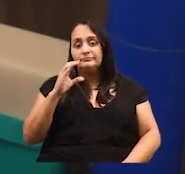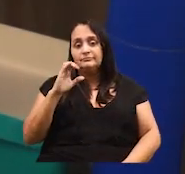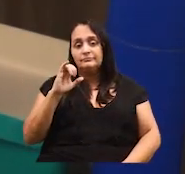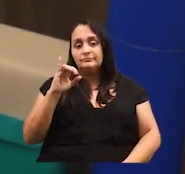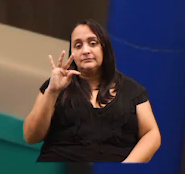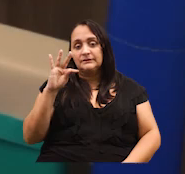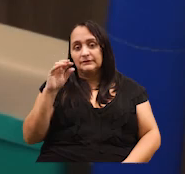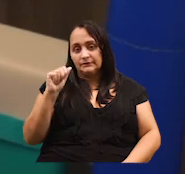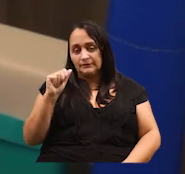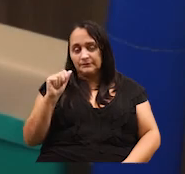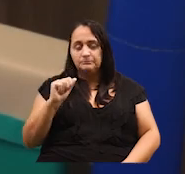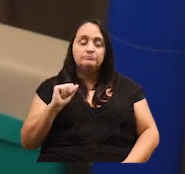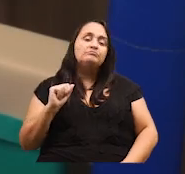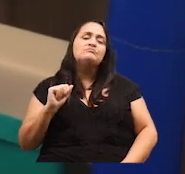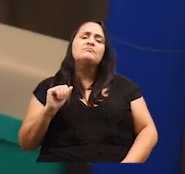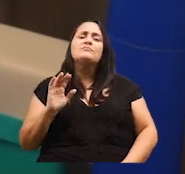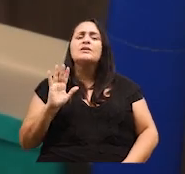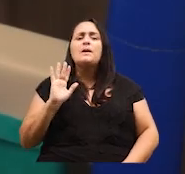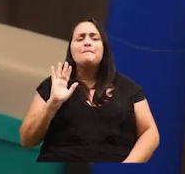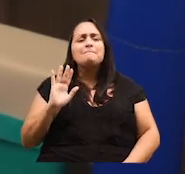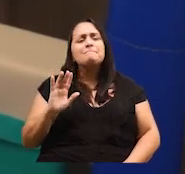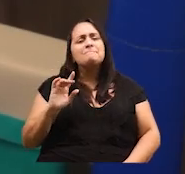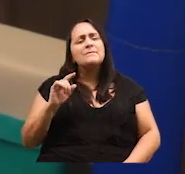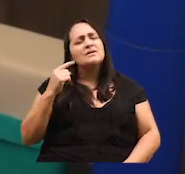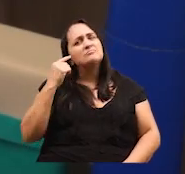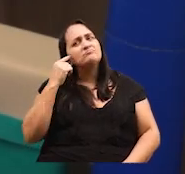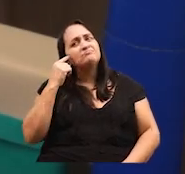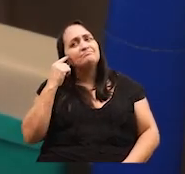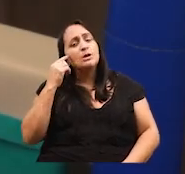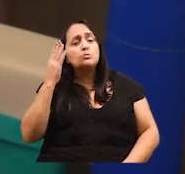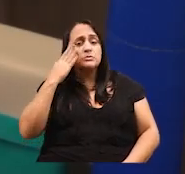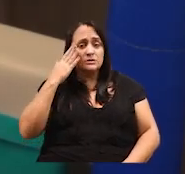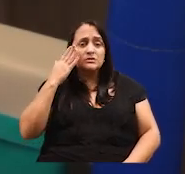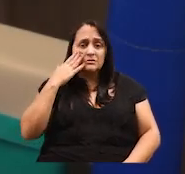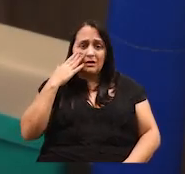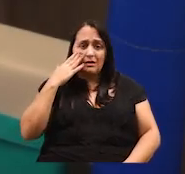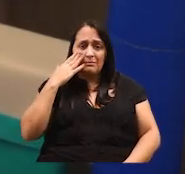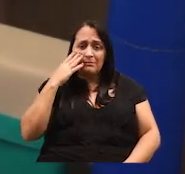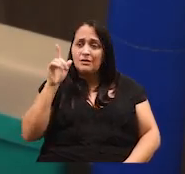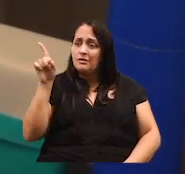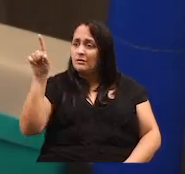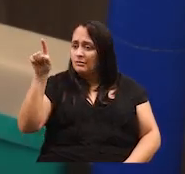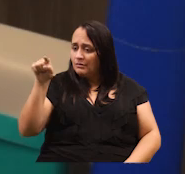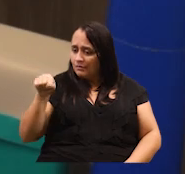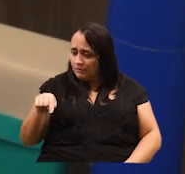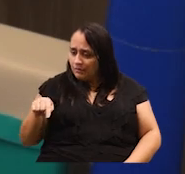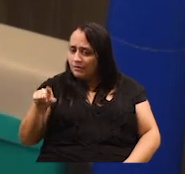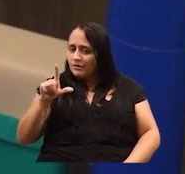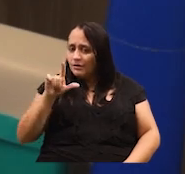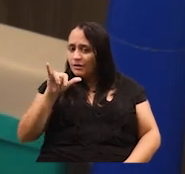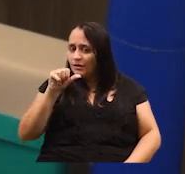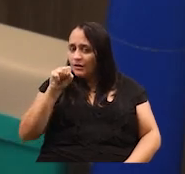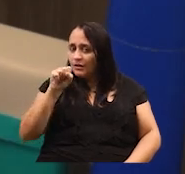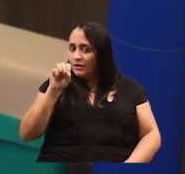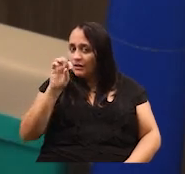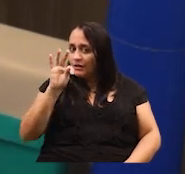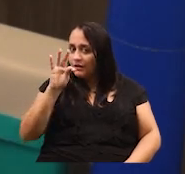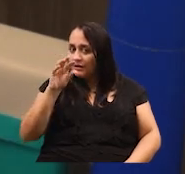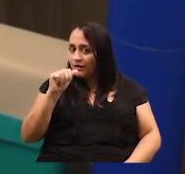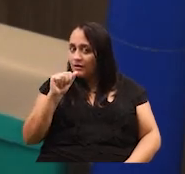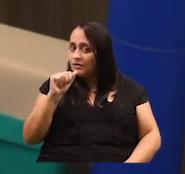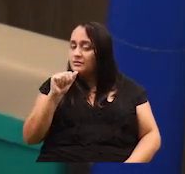tá? Só que não basta só eu saber o que eu preciso para fazer a